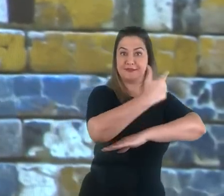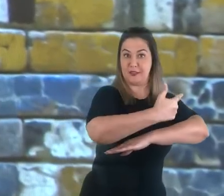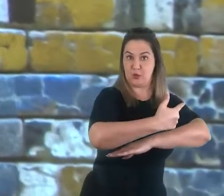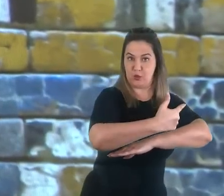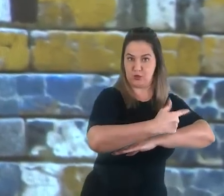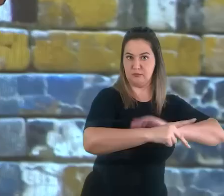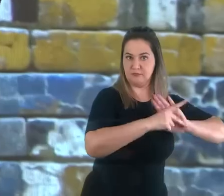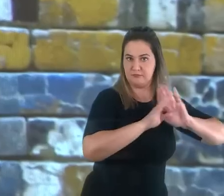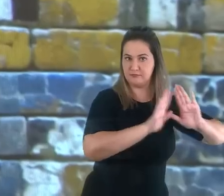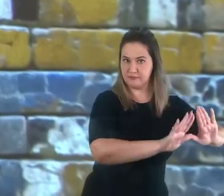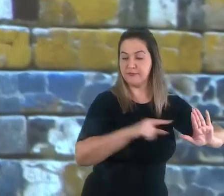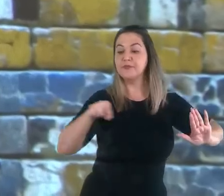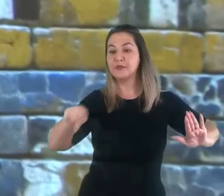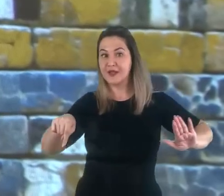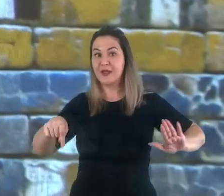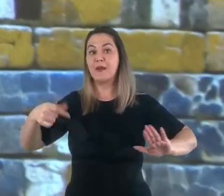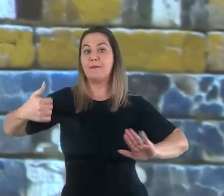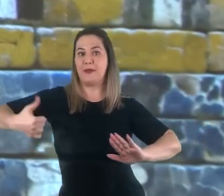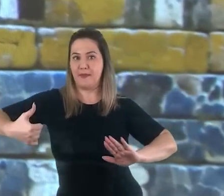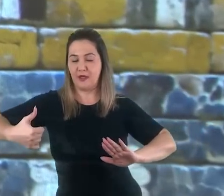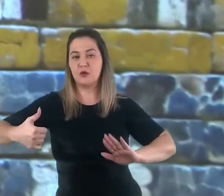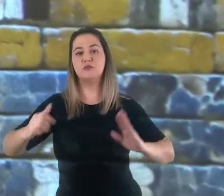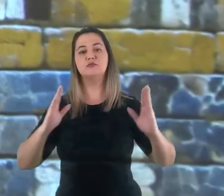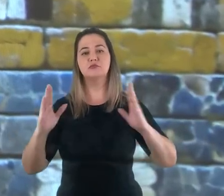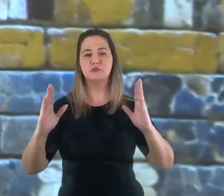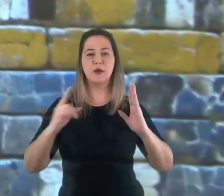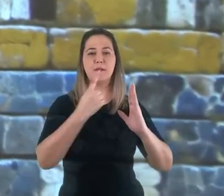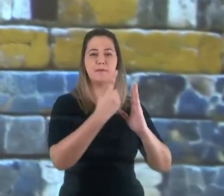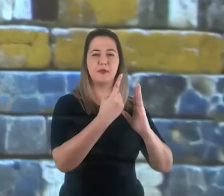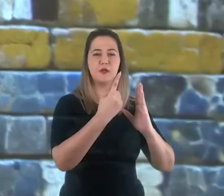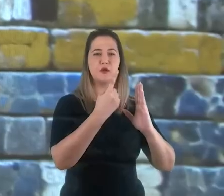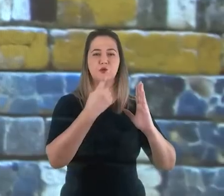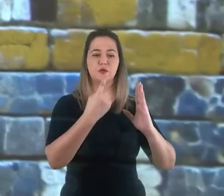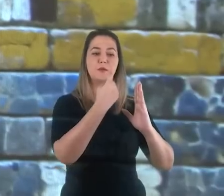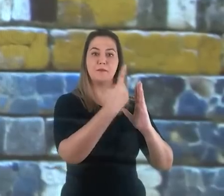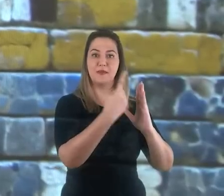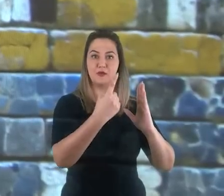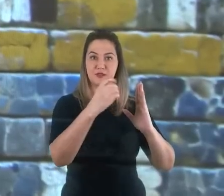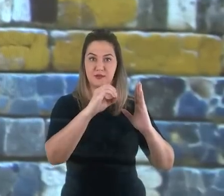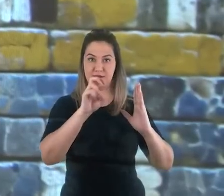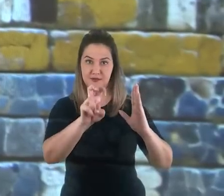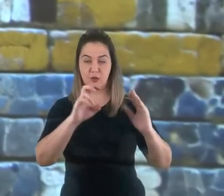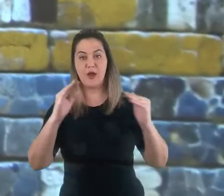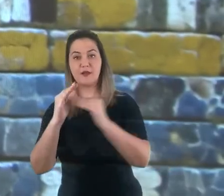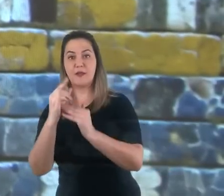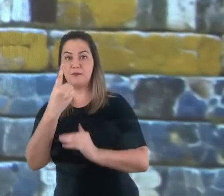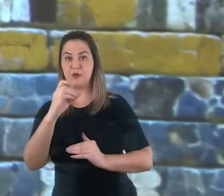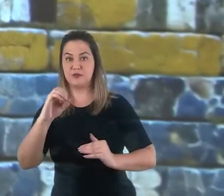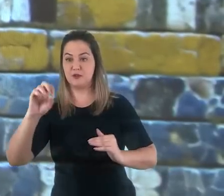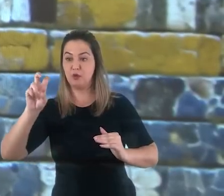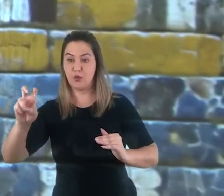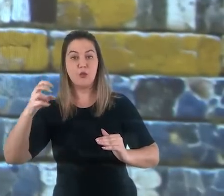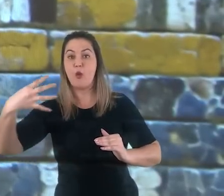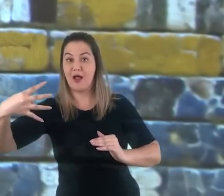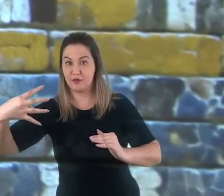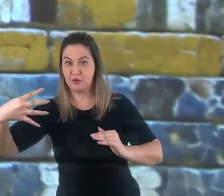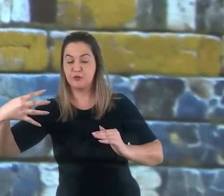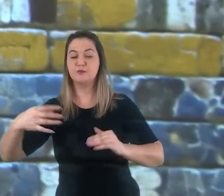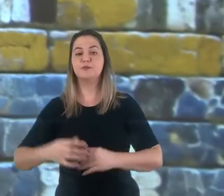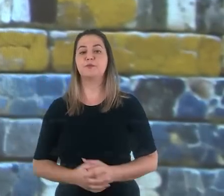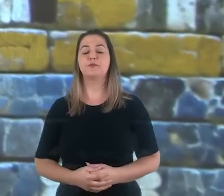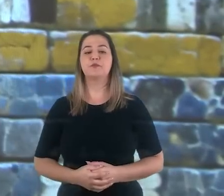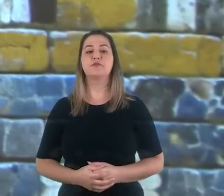entre 1125 a 1104 a.C. E esta pedra, que eu acabei de mostrar para vocês, era uma espécie